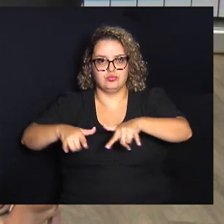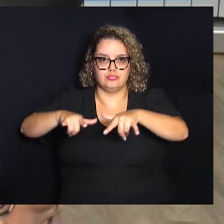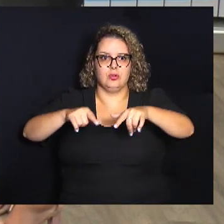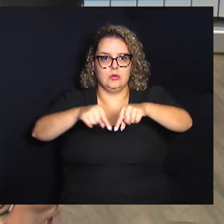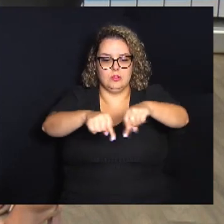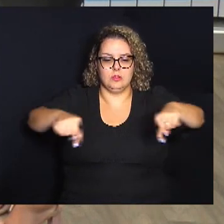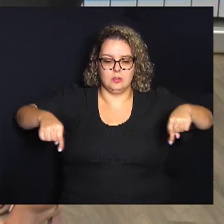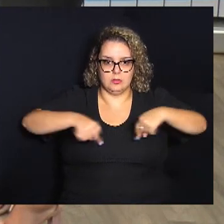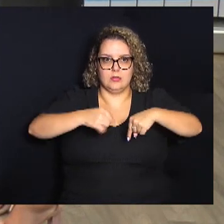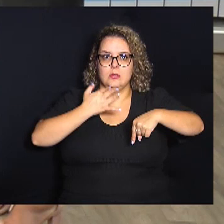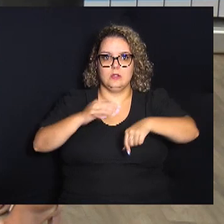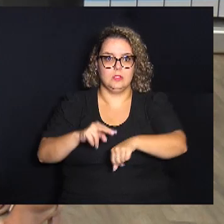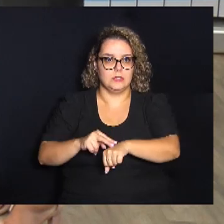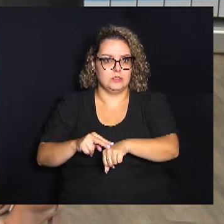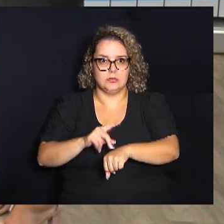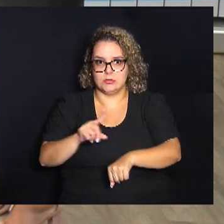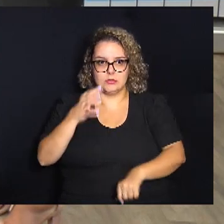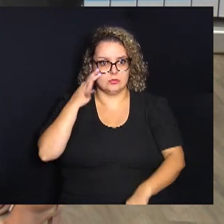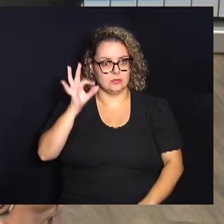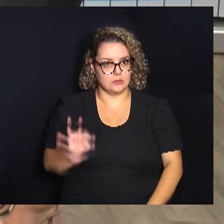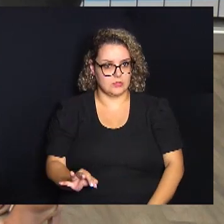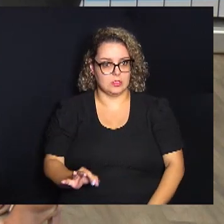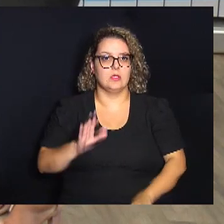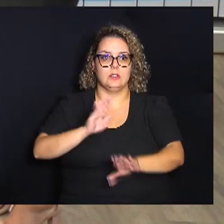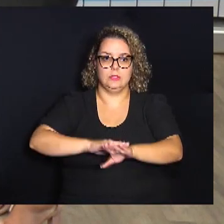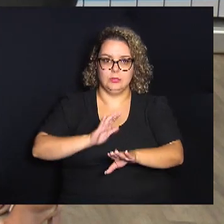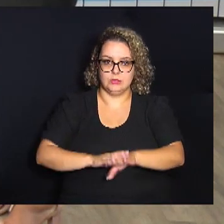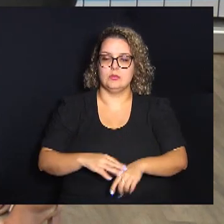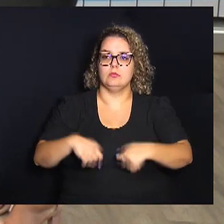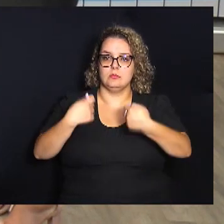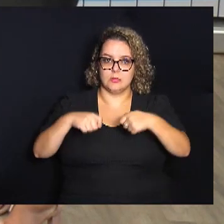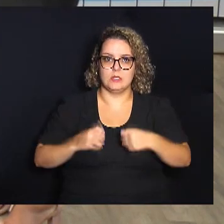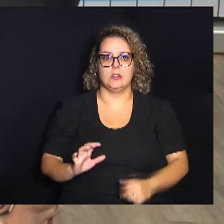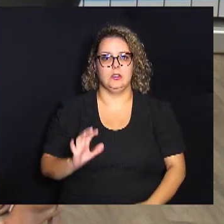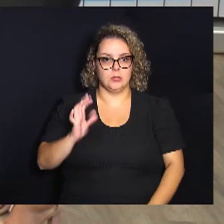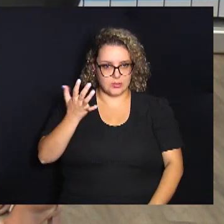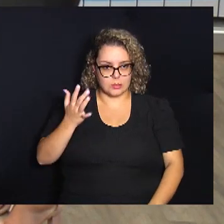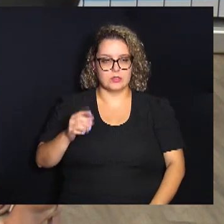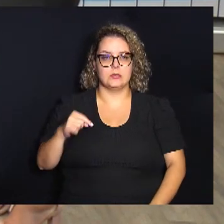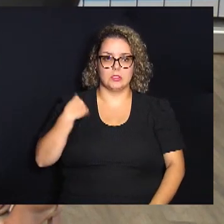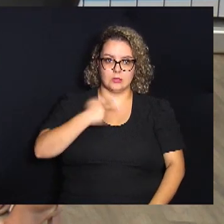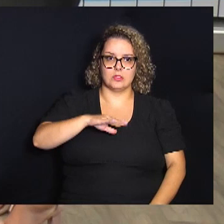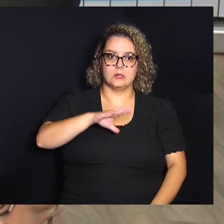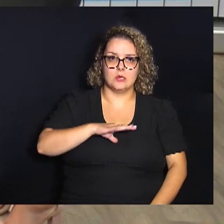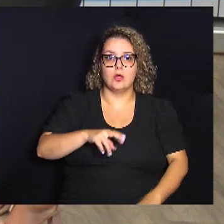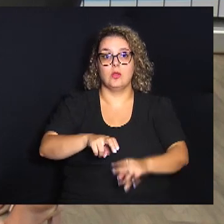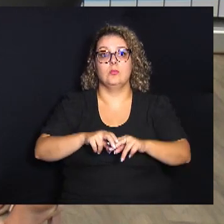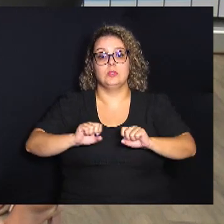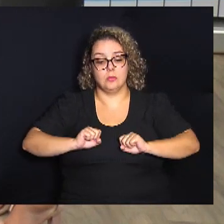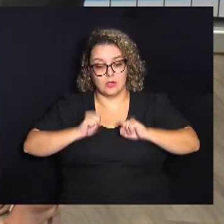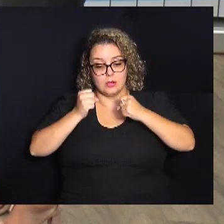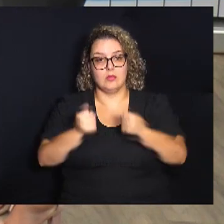cor verde, que não é o ideal, então é uma ação que realmente precisa acontecer aqui na nossa cidade, por isso que a gente vai reforçar